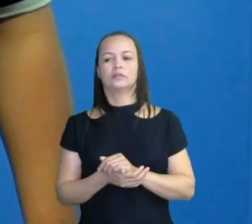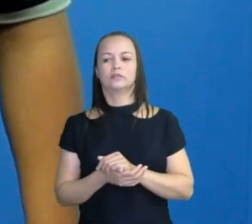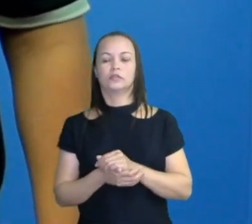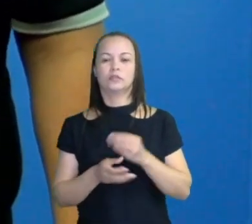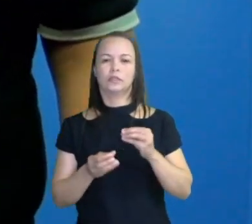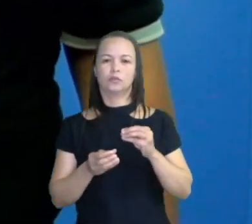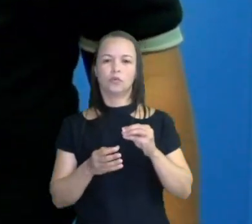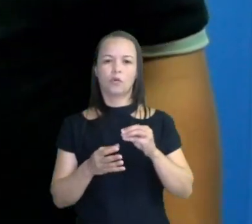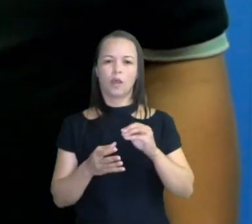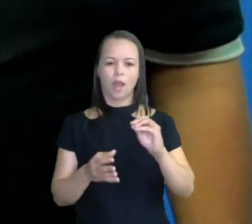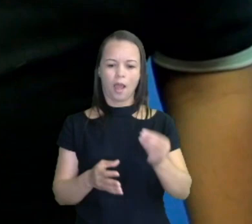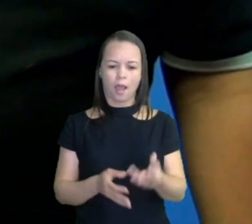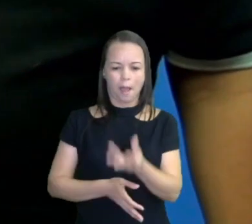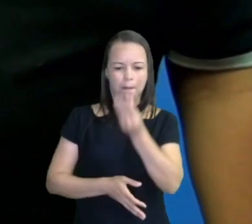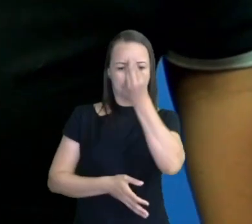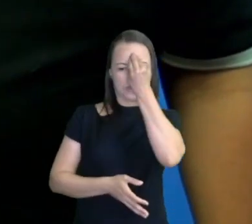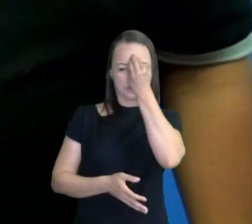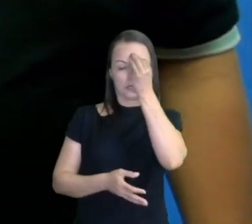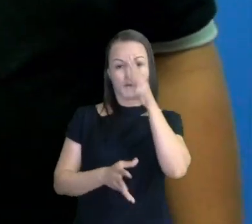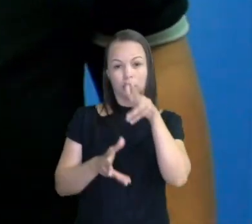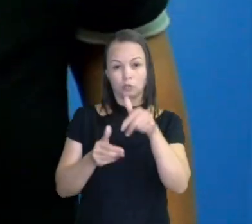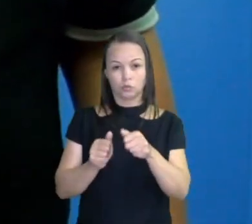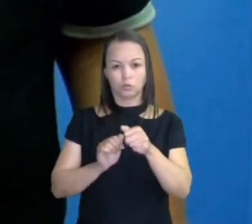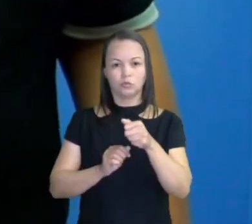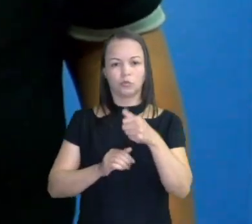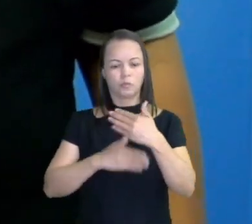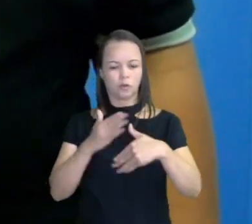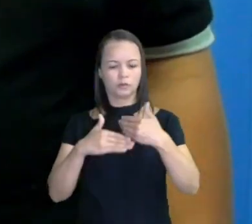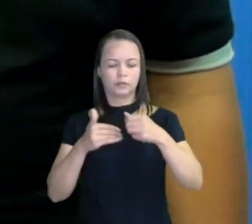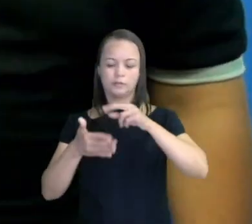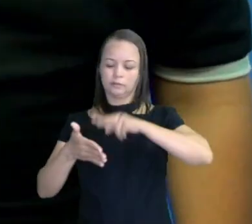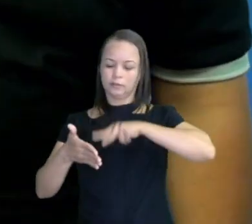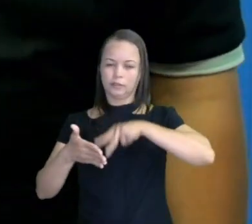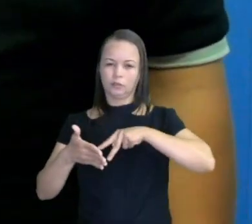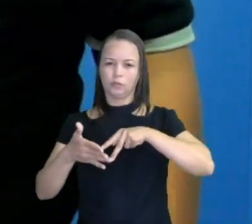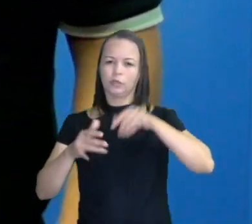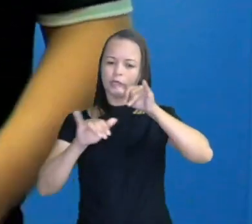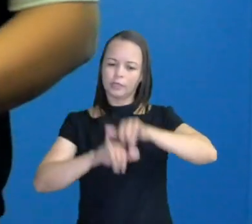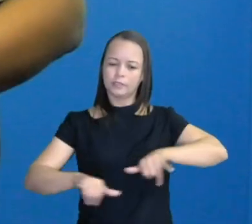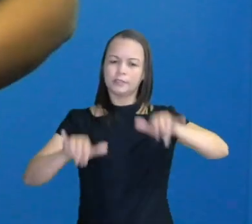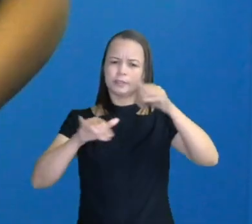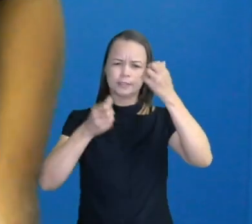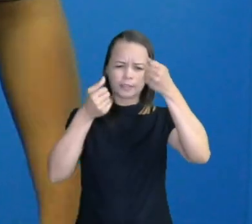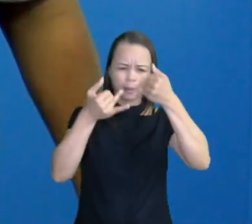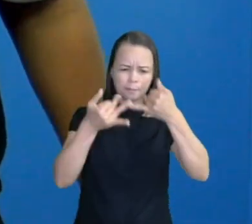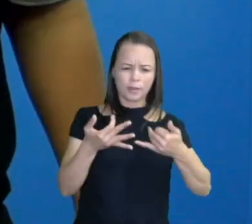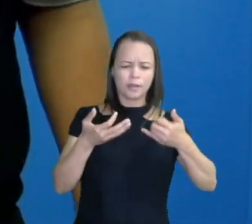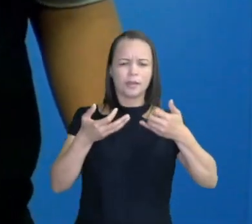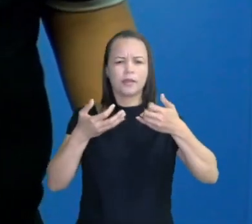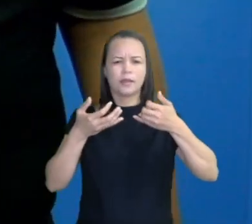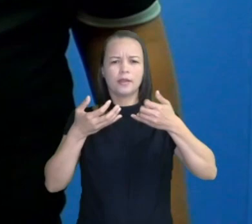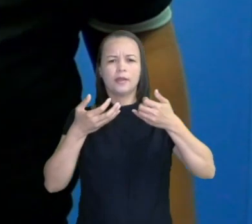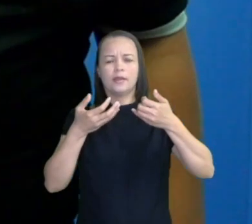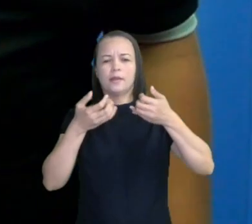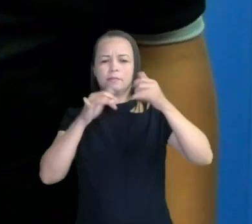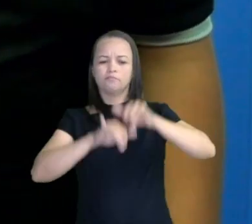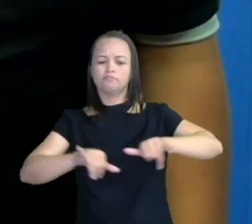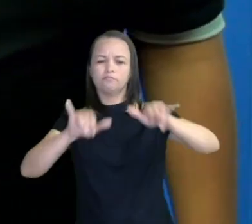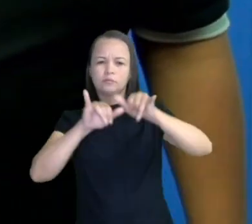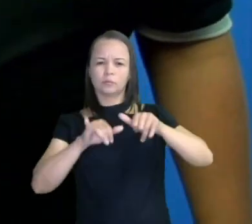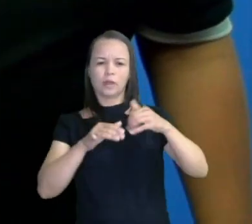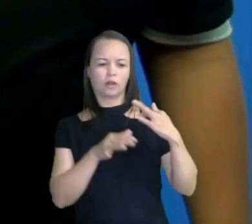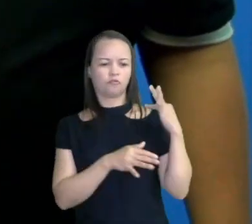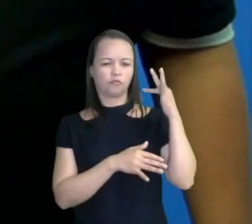de leitura, né? E passar essa informação para futuras gerações,